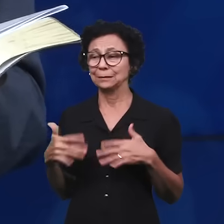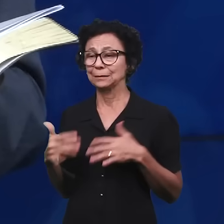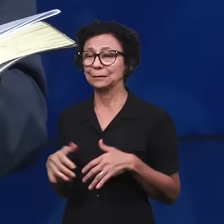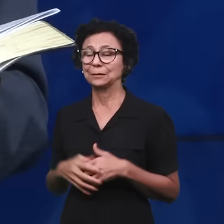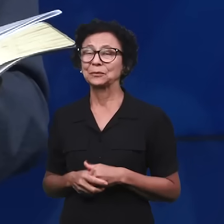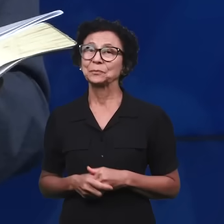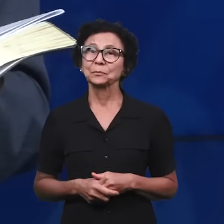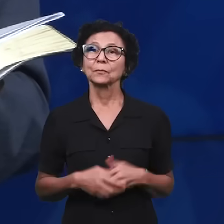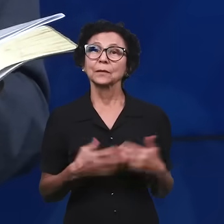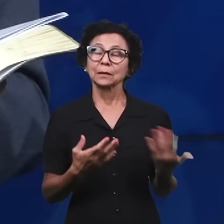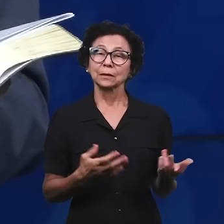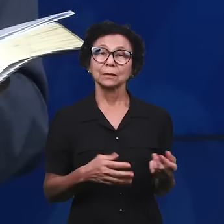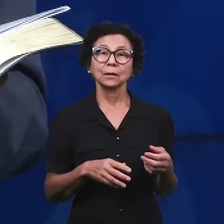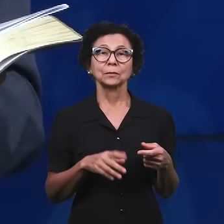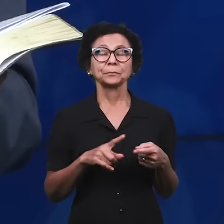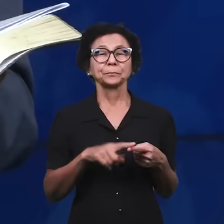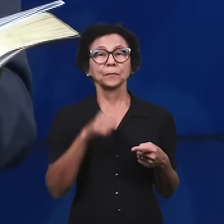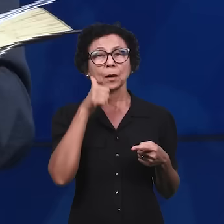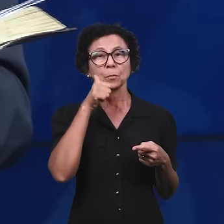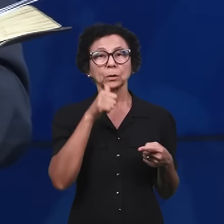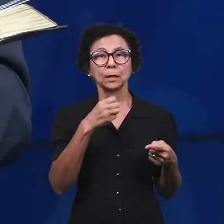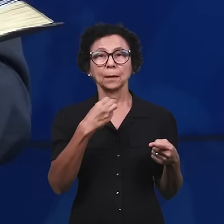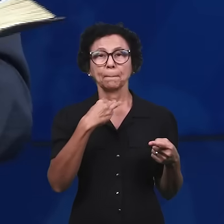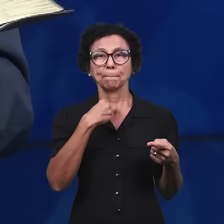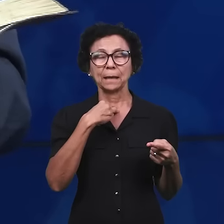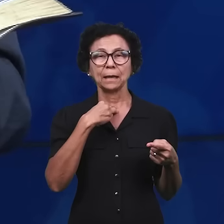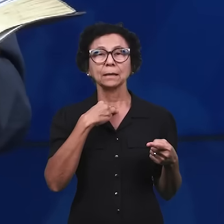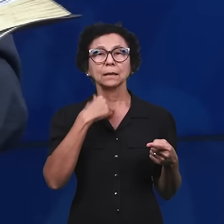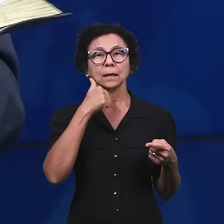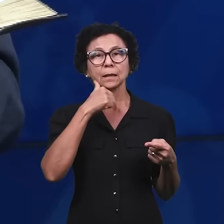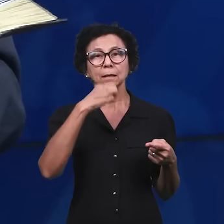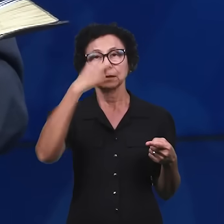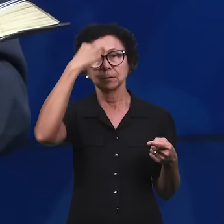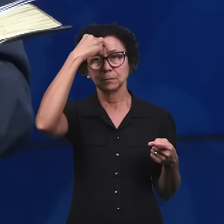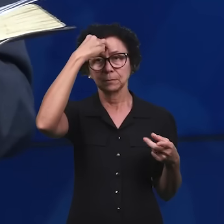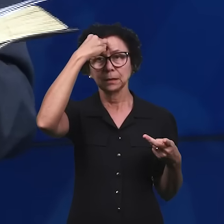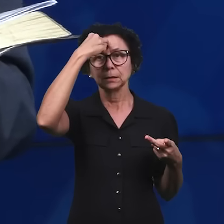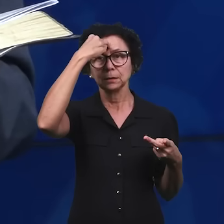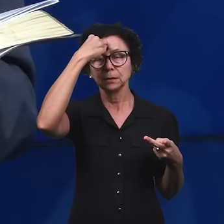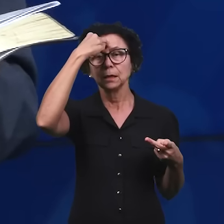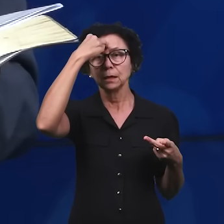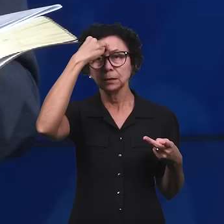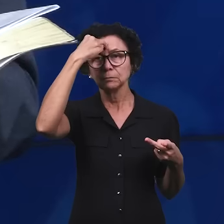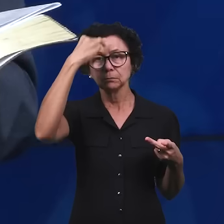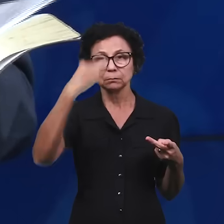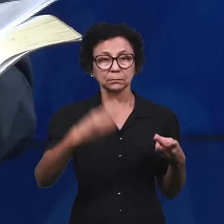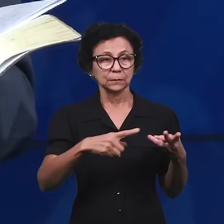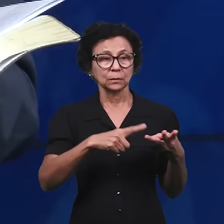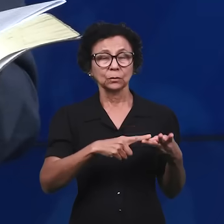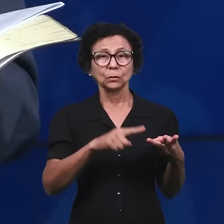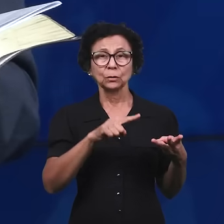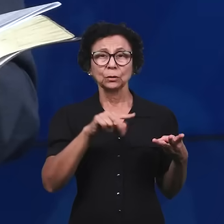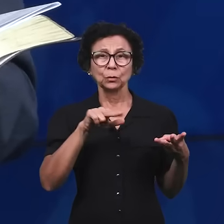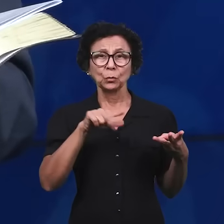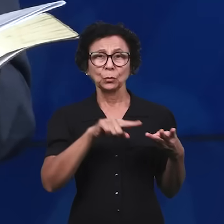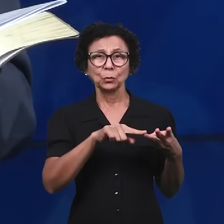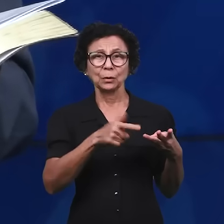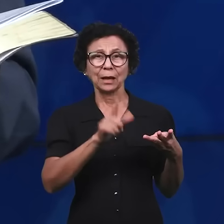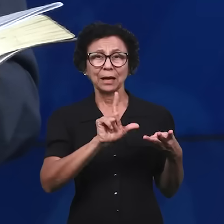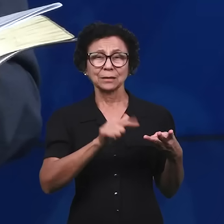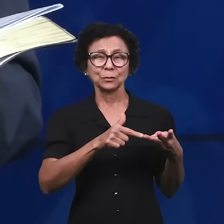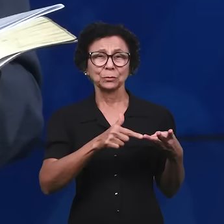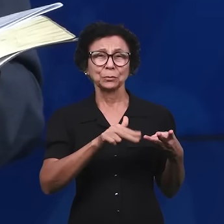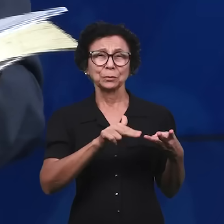com Marta e Maria. O seu irmão doente, Lázaro, e era amigo de Jesus, hein? Era amigo. E o texto diz que